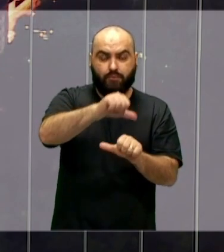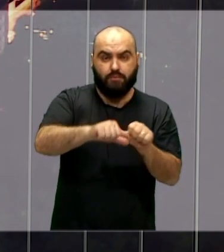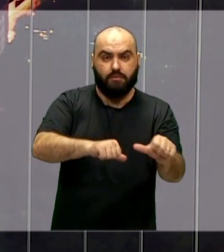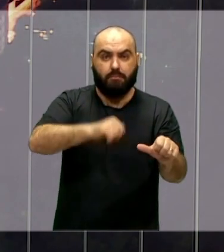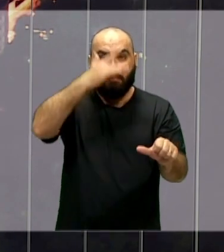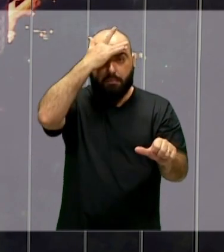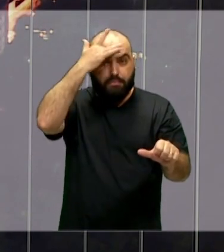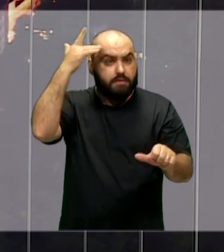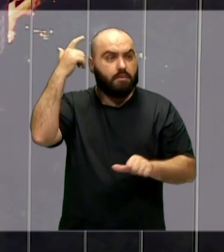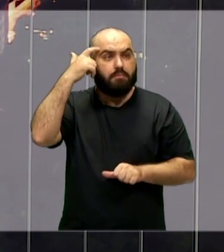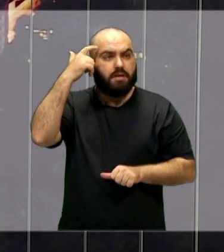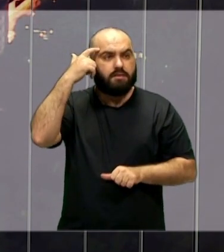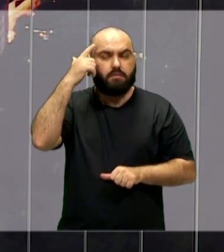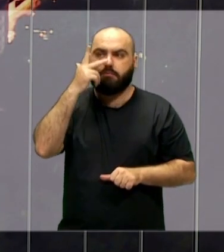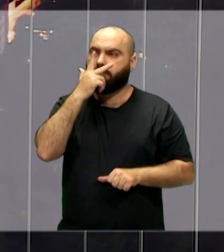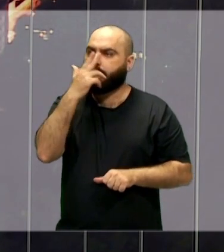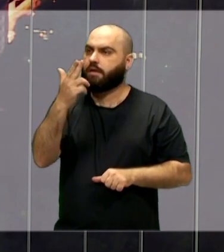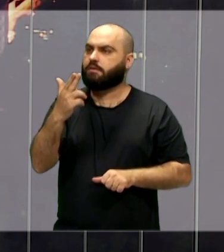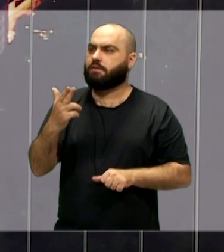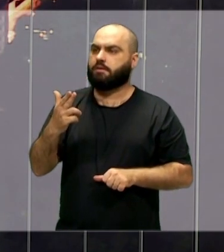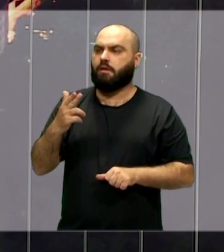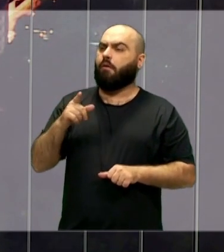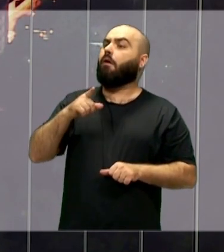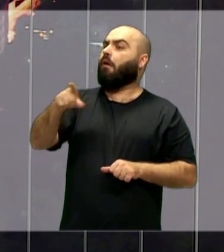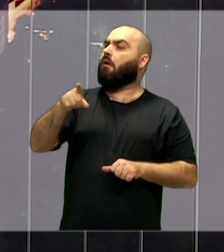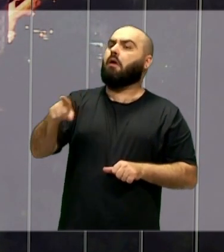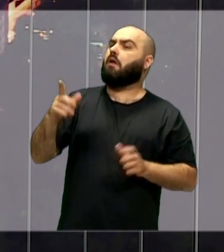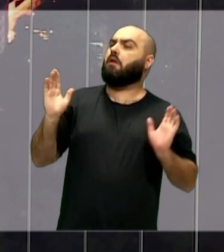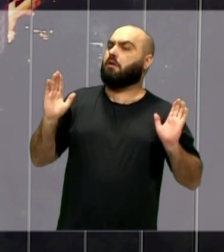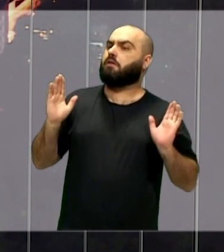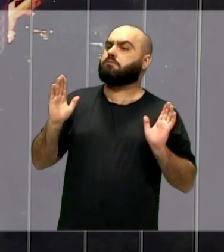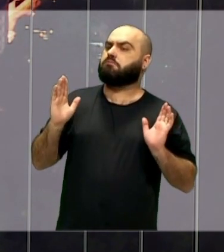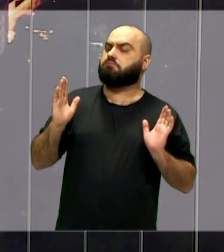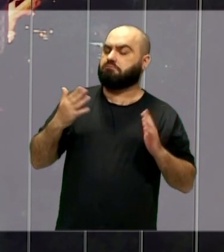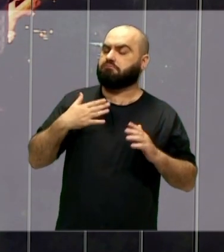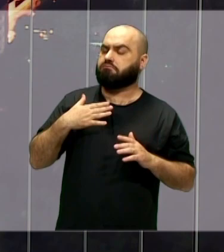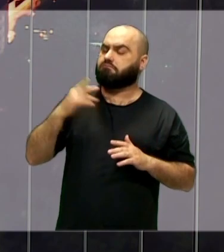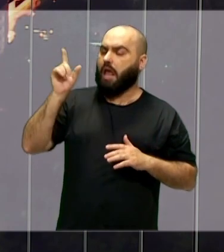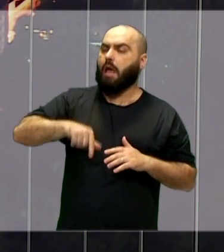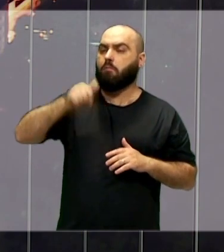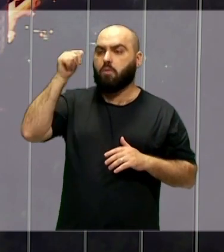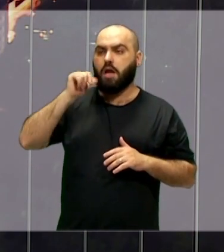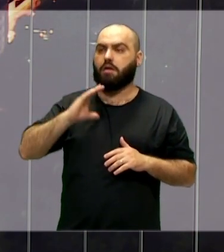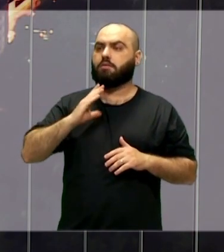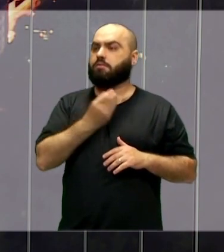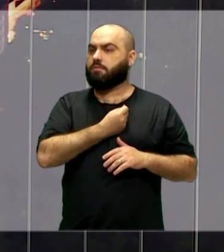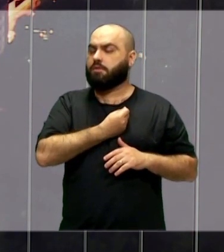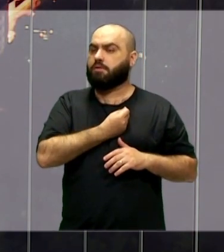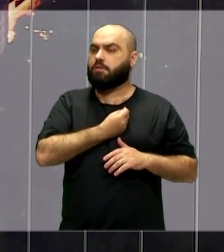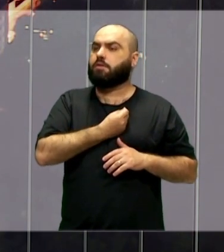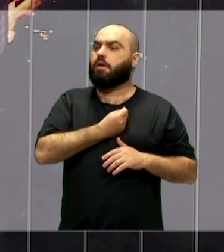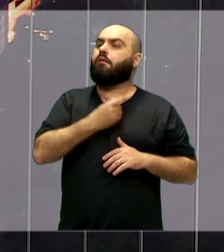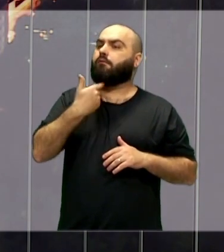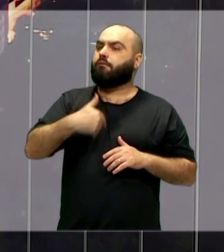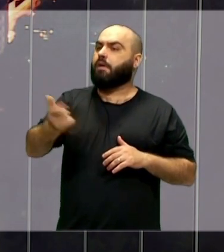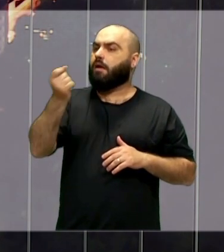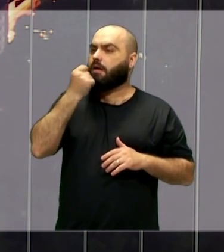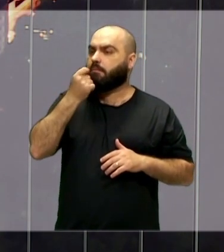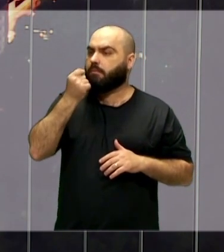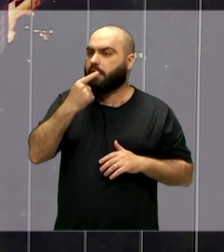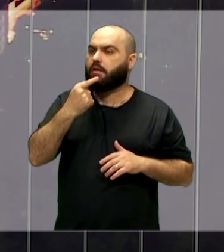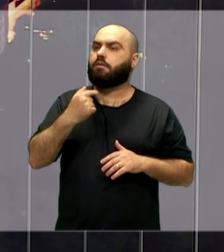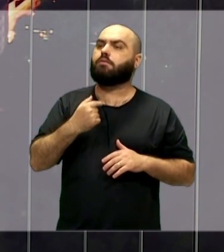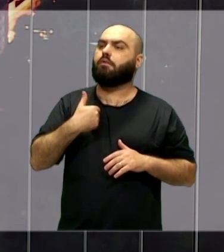bolo. Fulana se entendeu como mulher trans, então ela vai tomar hormônio, ela vai fazer laser, vai fazer cirurgia, vai